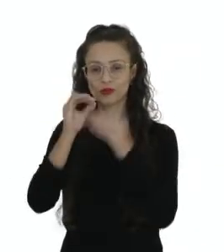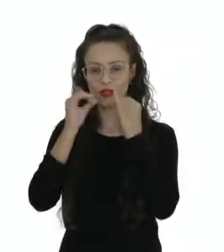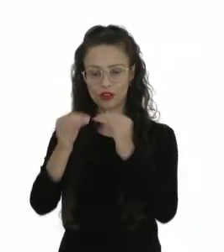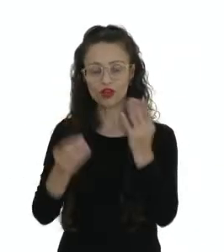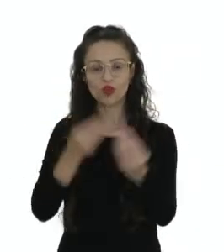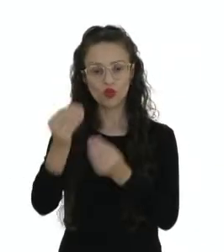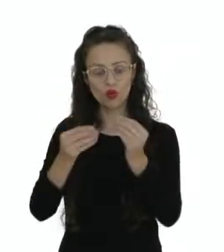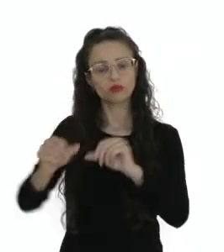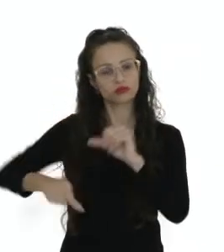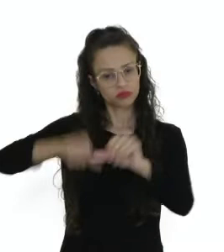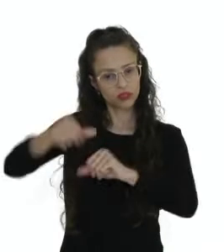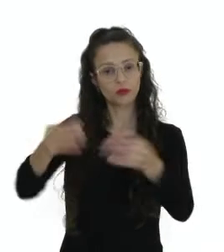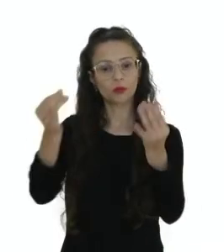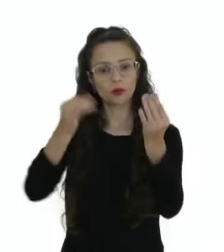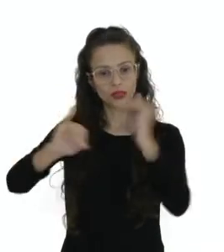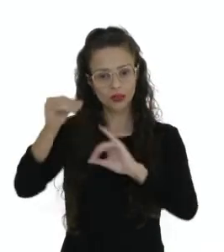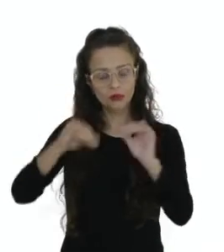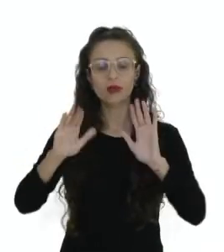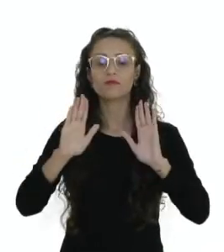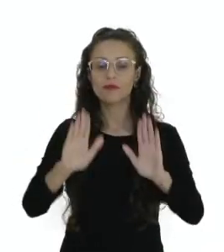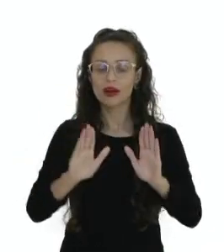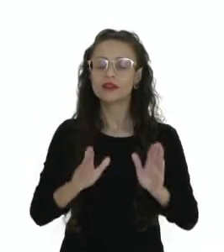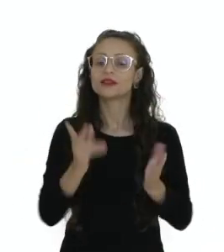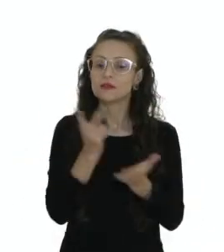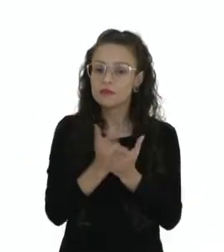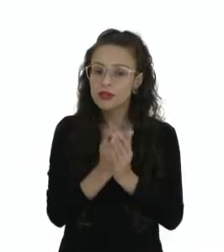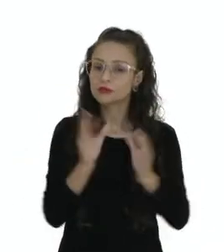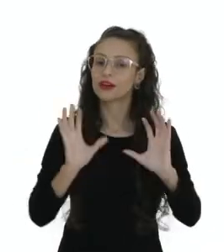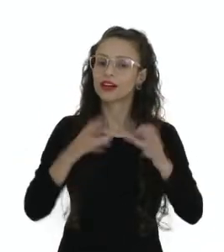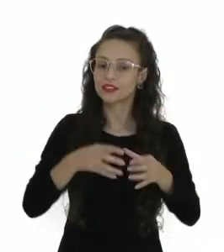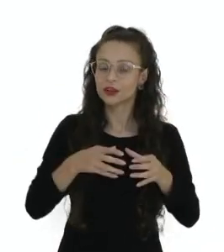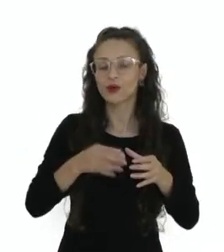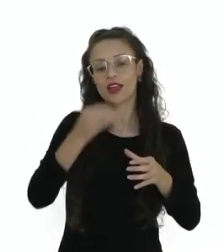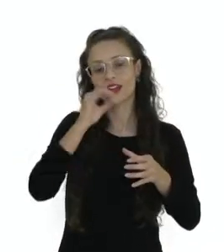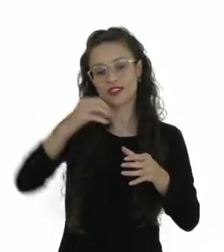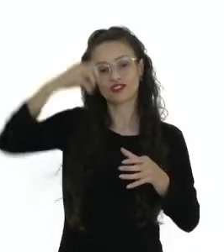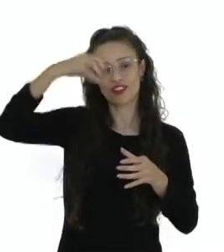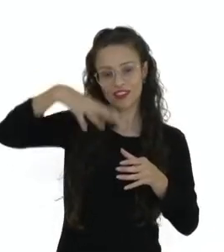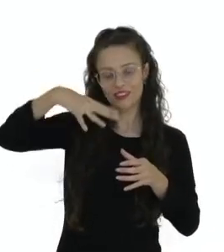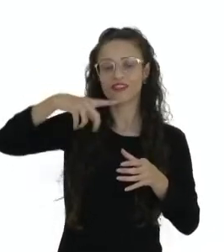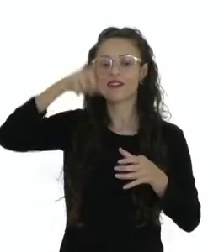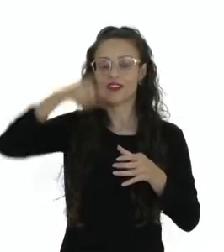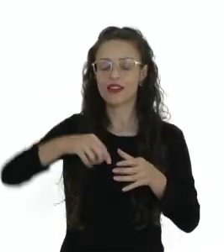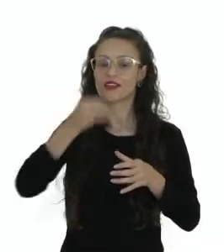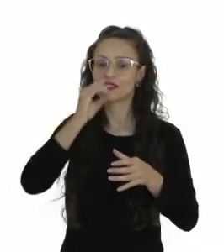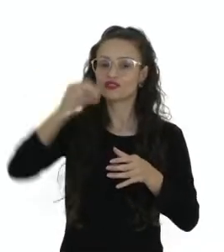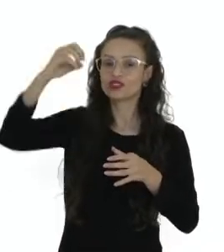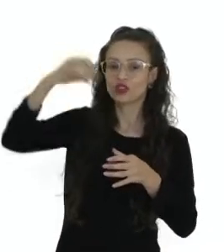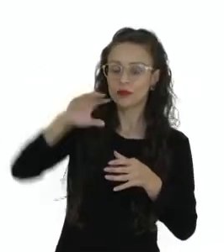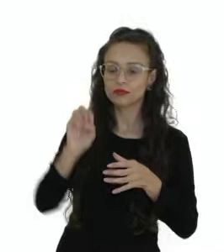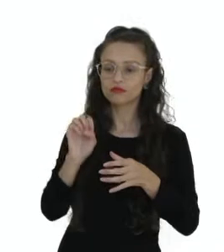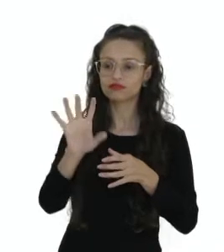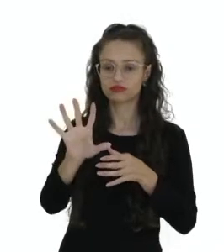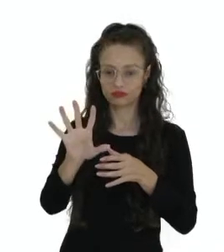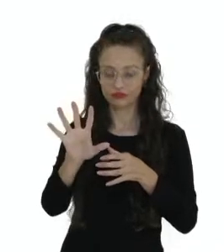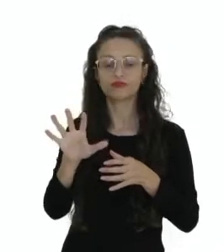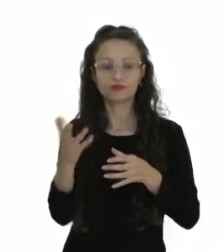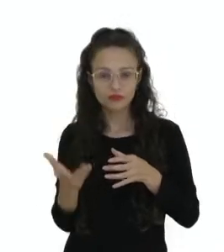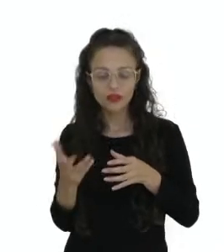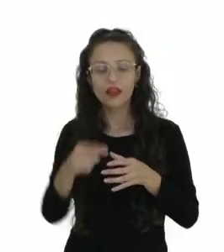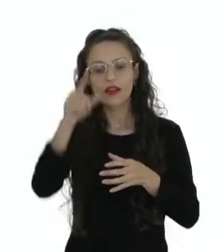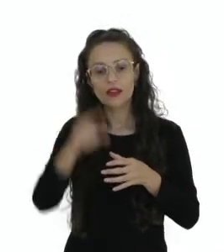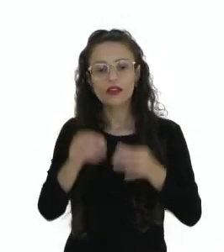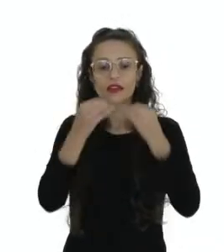uma transformação, mas está na mesma categoria que a energia elétrica, que é a energia luminosa emitida por uma lâmpada, que é a